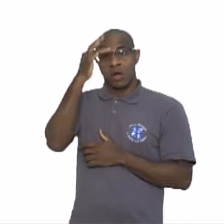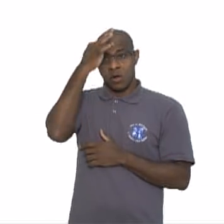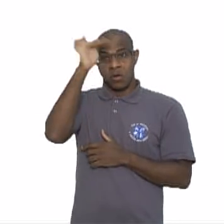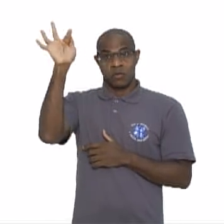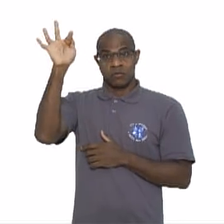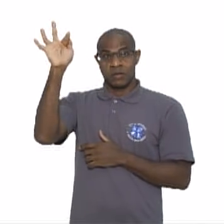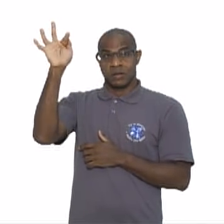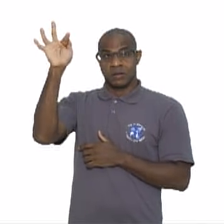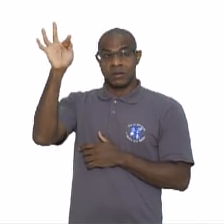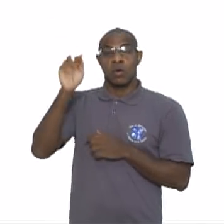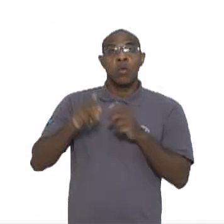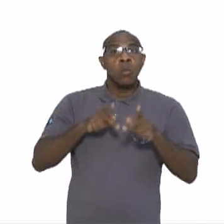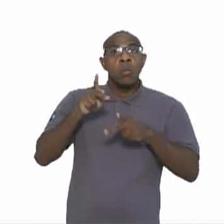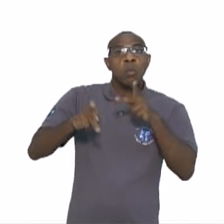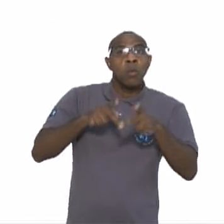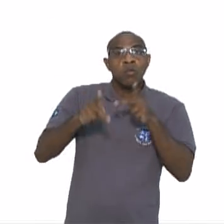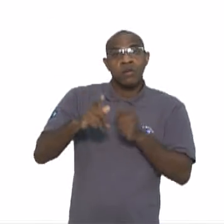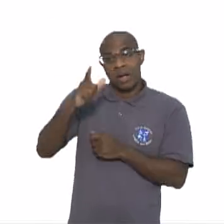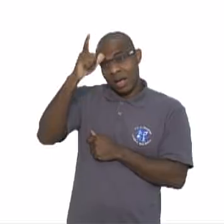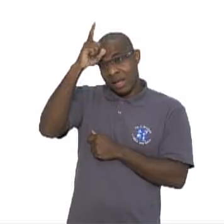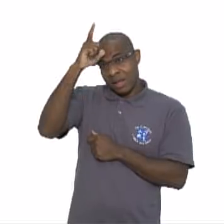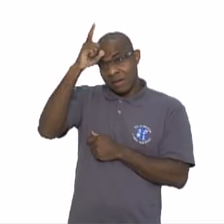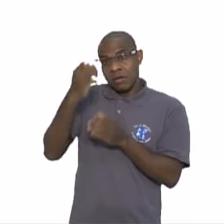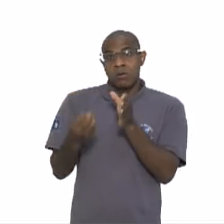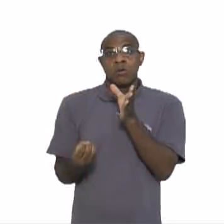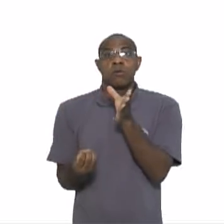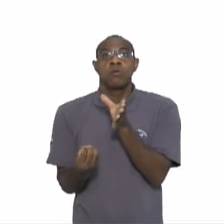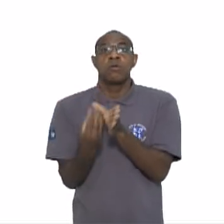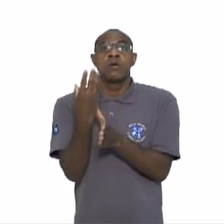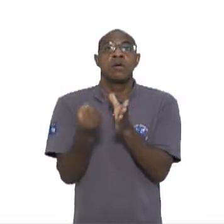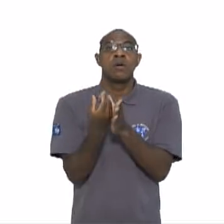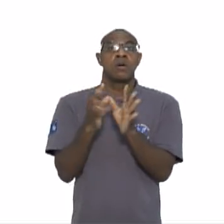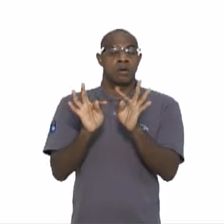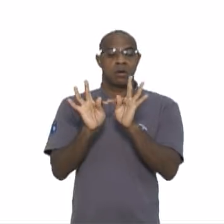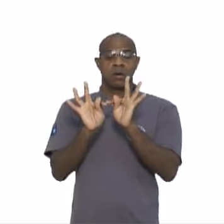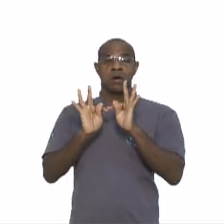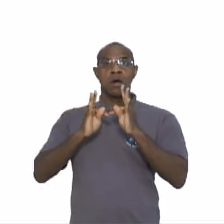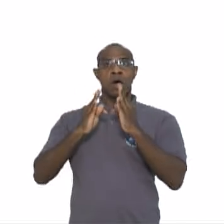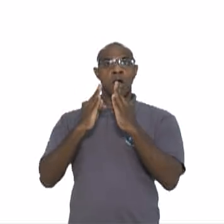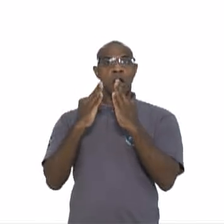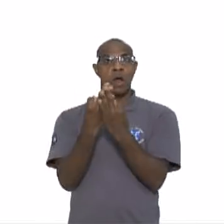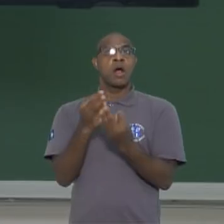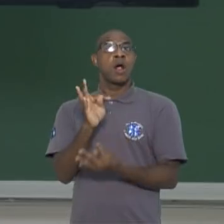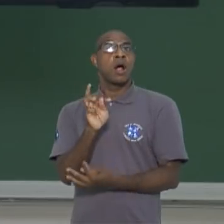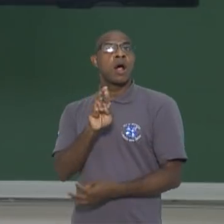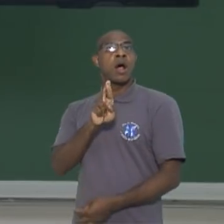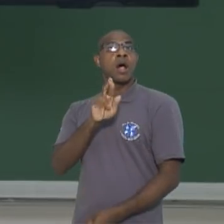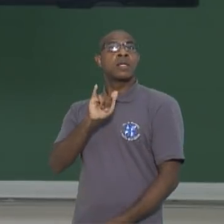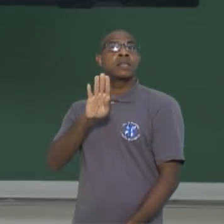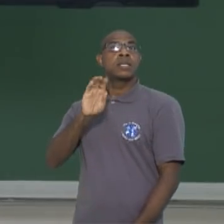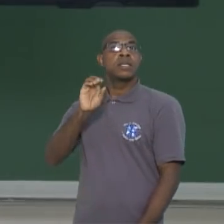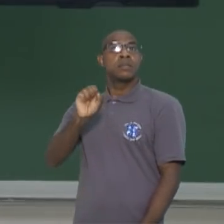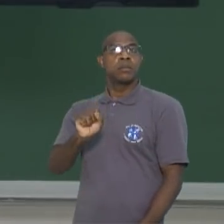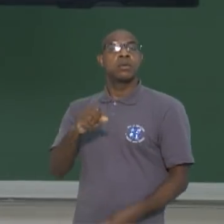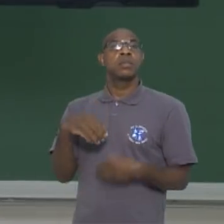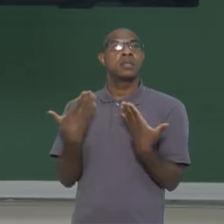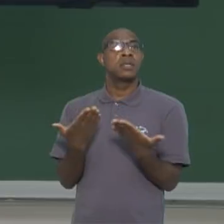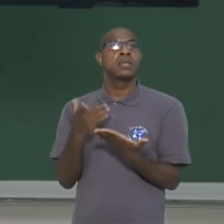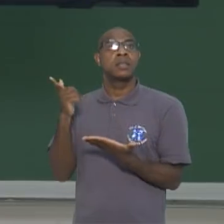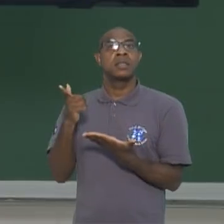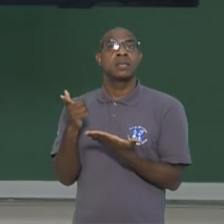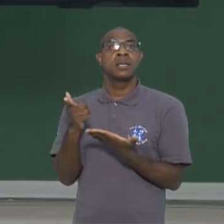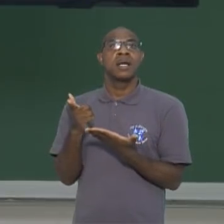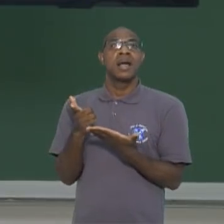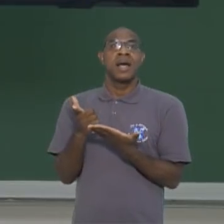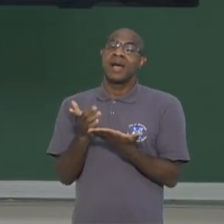povo germânico que irá realizar a unificação das tribos em torno de um único líder, que começa lá com Clovis. Né? O domínio dos francos